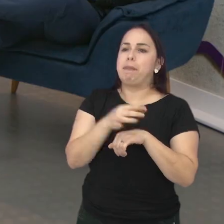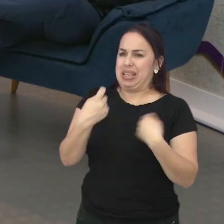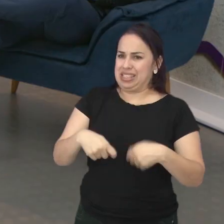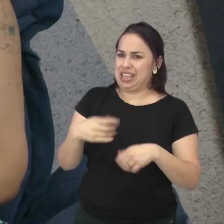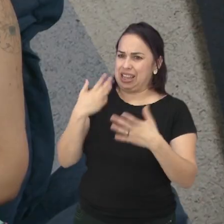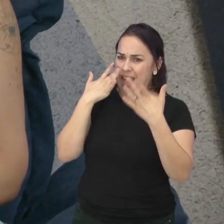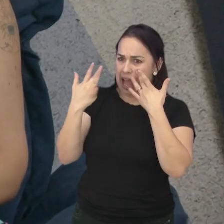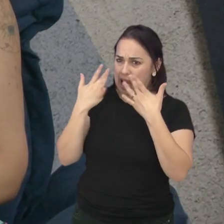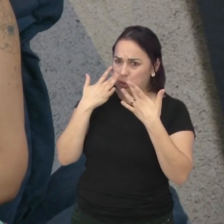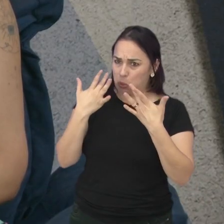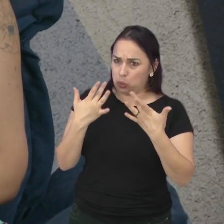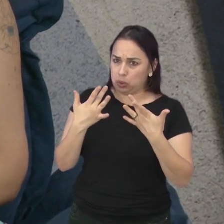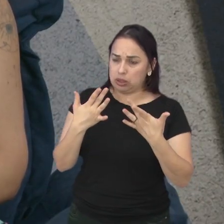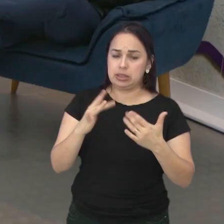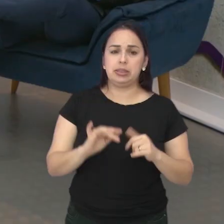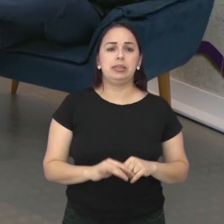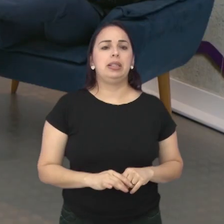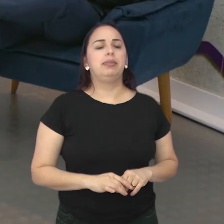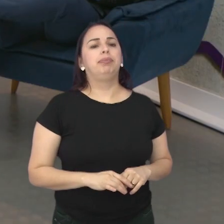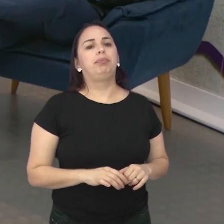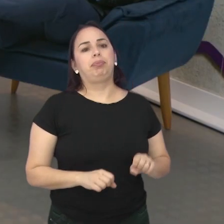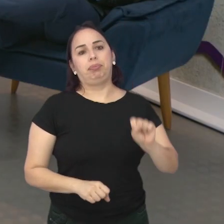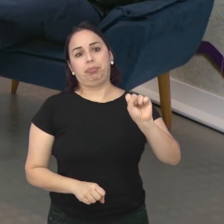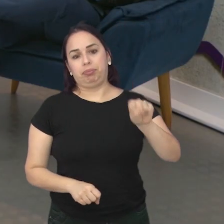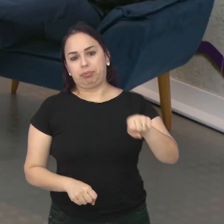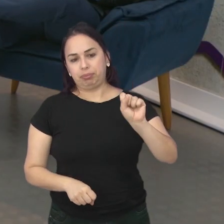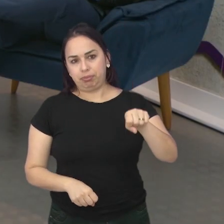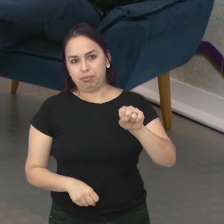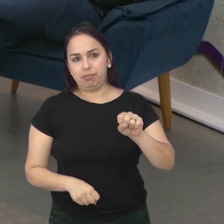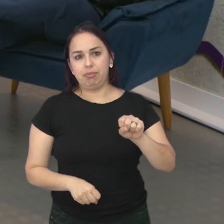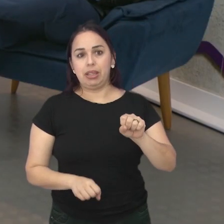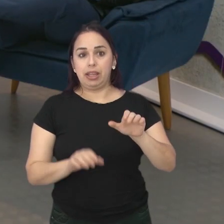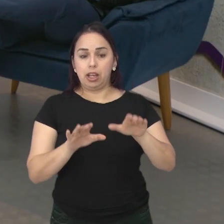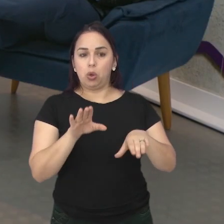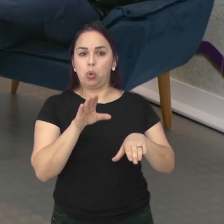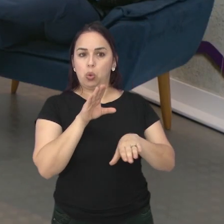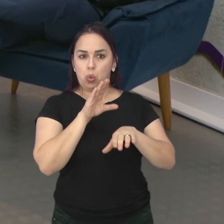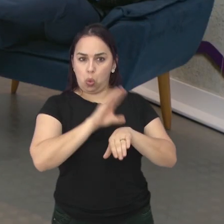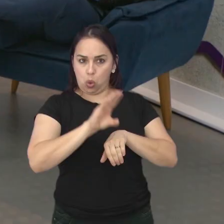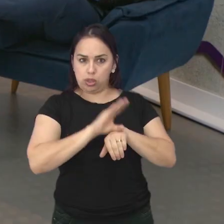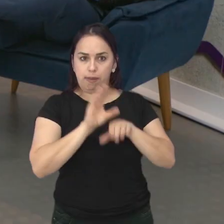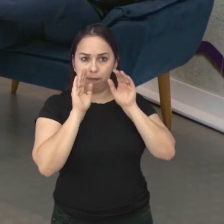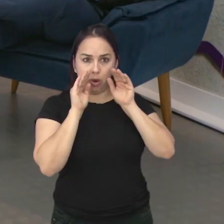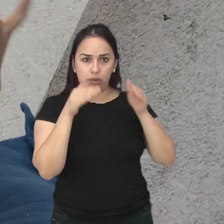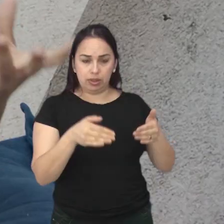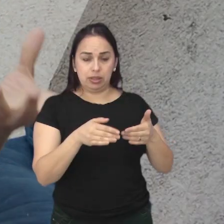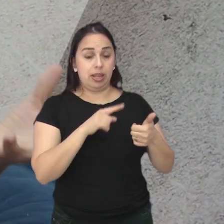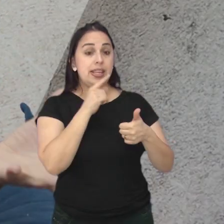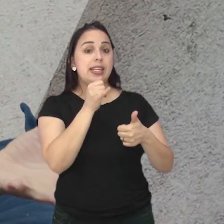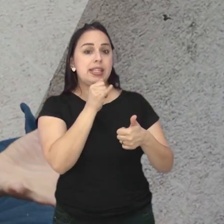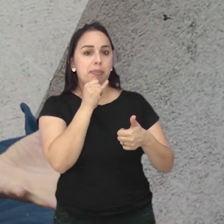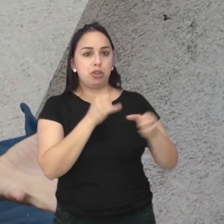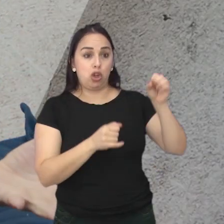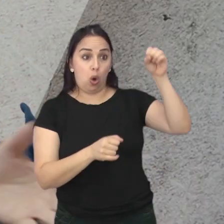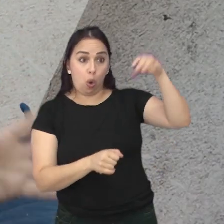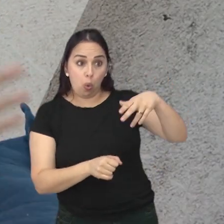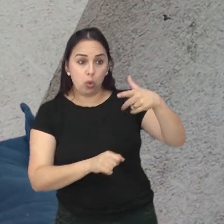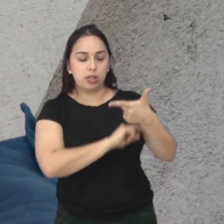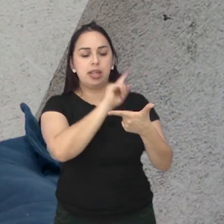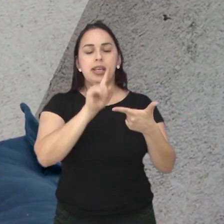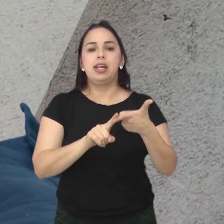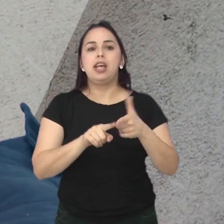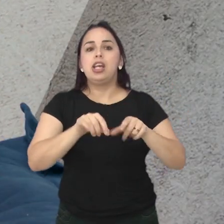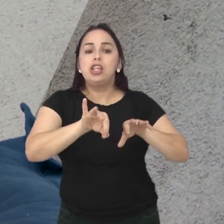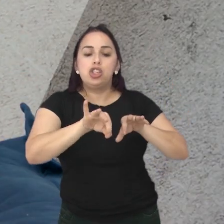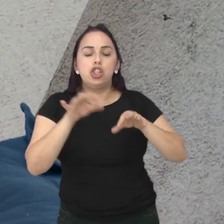curso de teatro? Sim, na verdade, existem cursos específicos, tanto de iluminação quanto